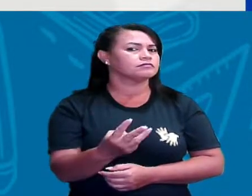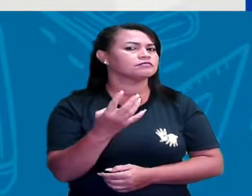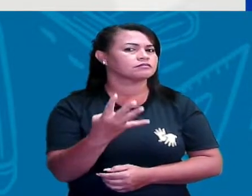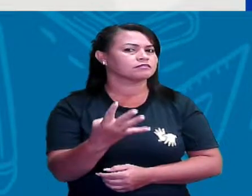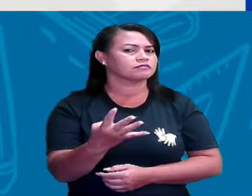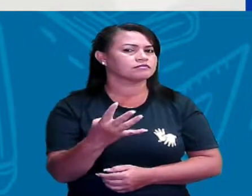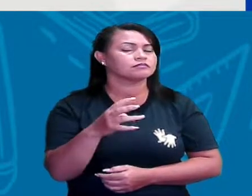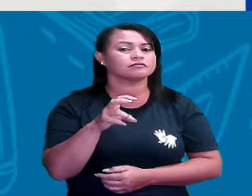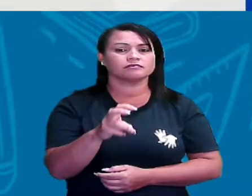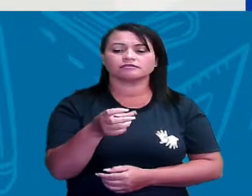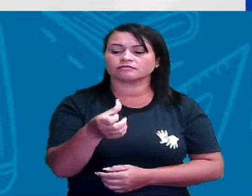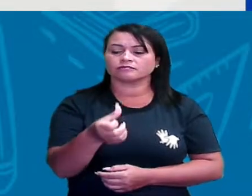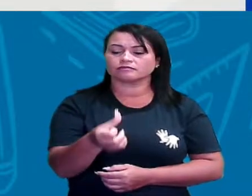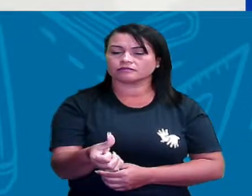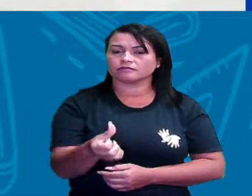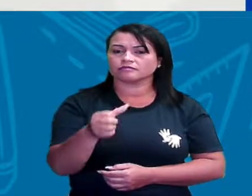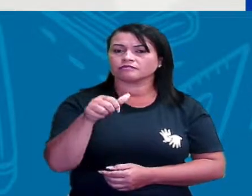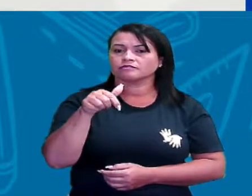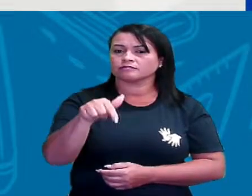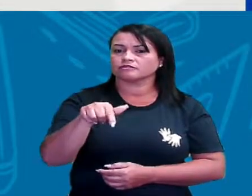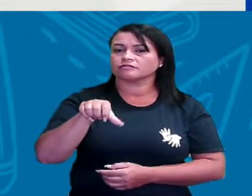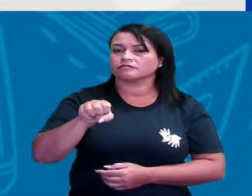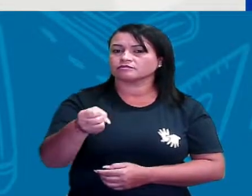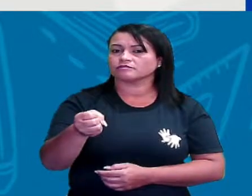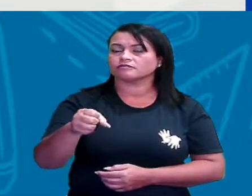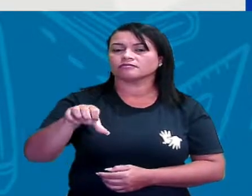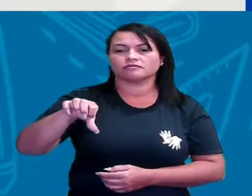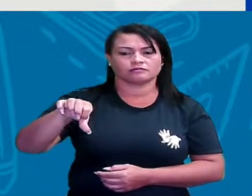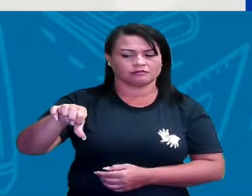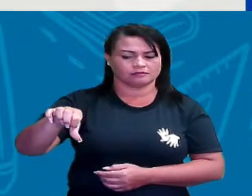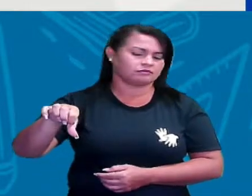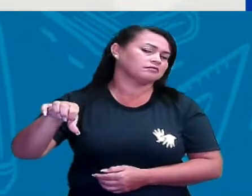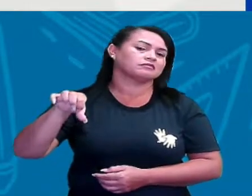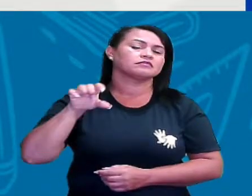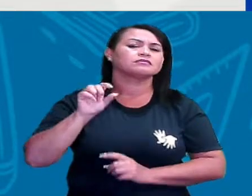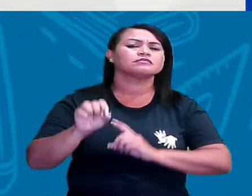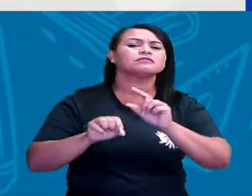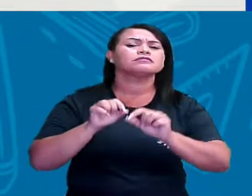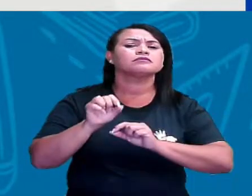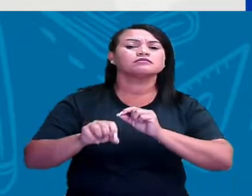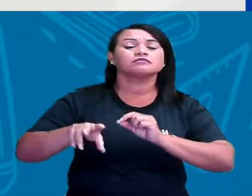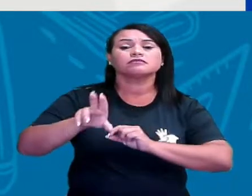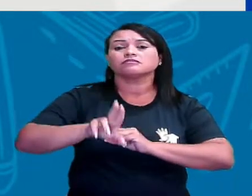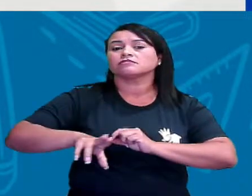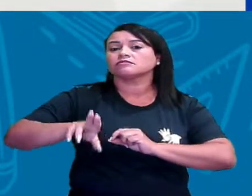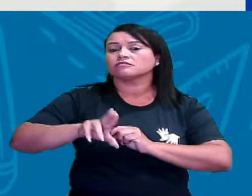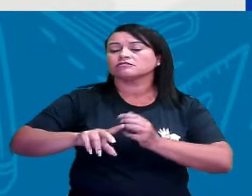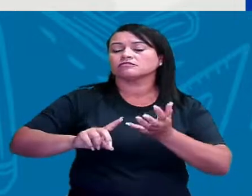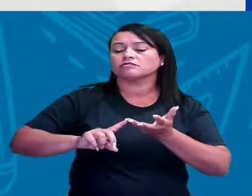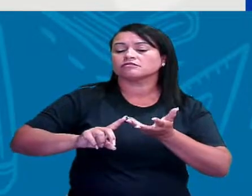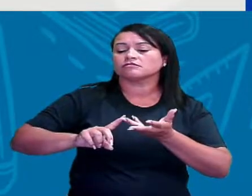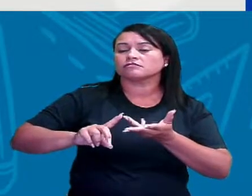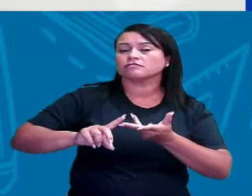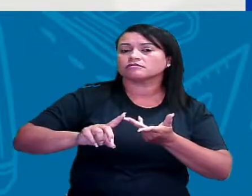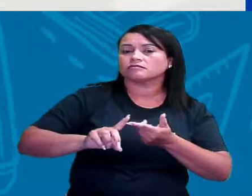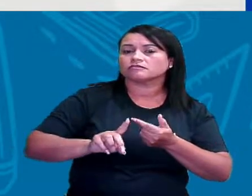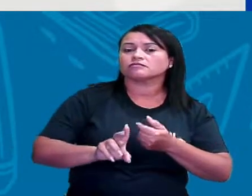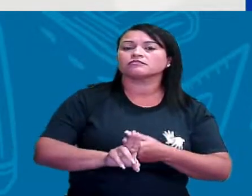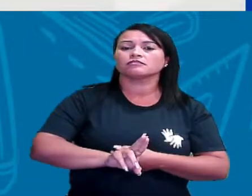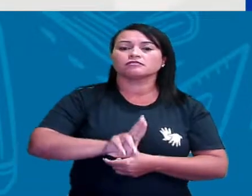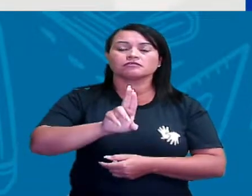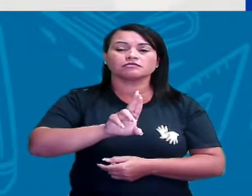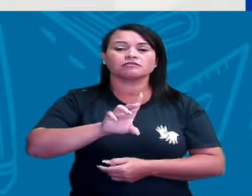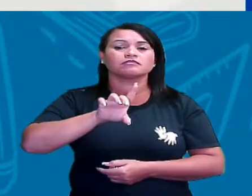3, 4, 5, 6, 7, 8 e 9. São utilizados para contar unidades, dezenas